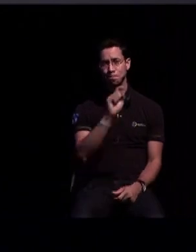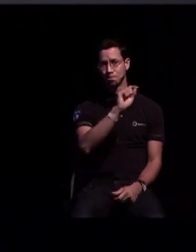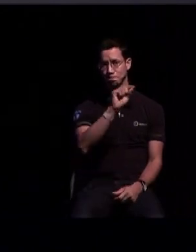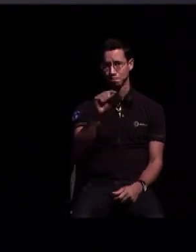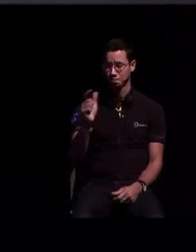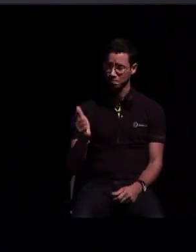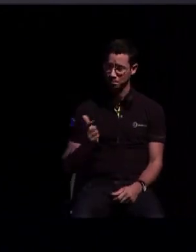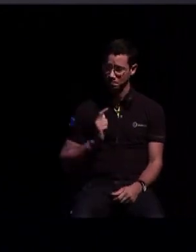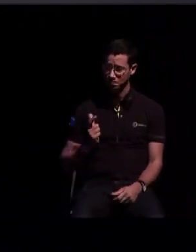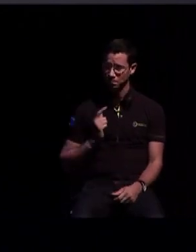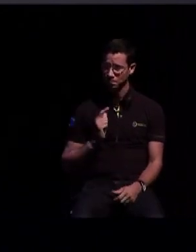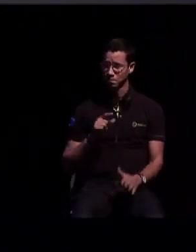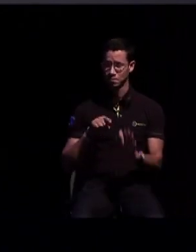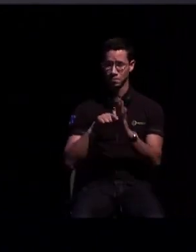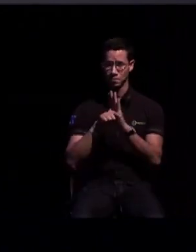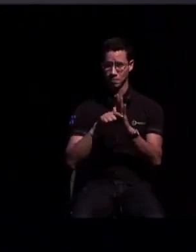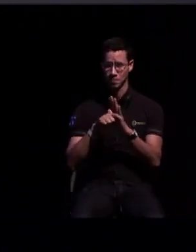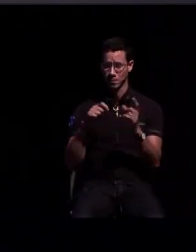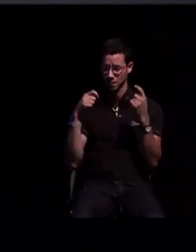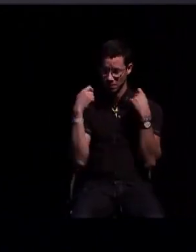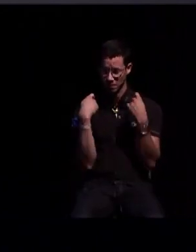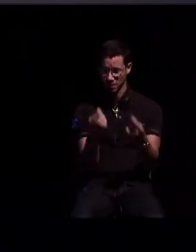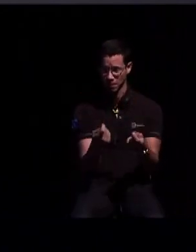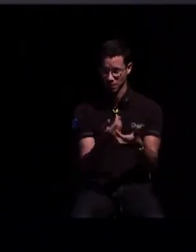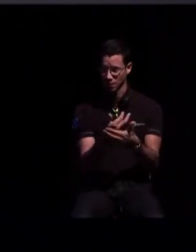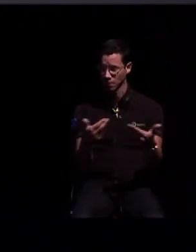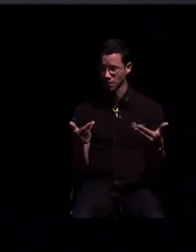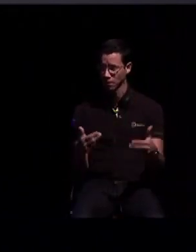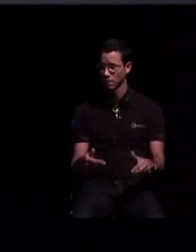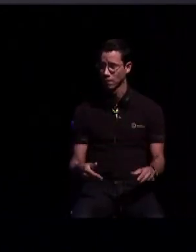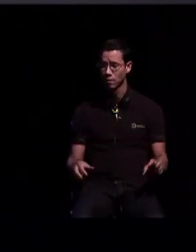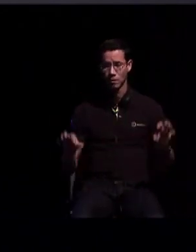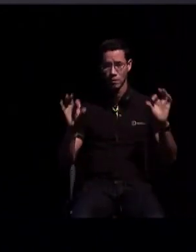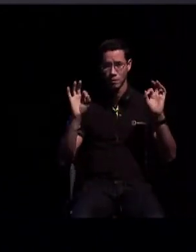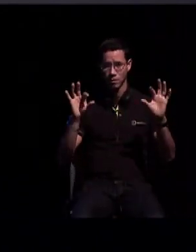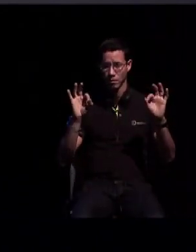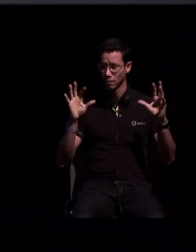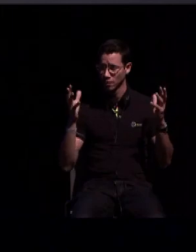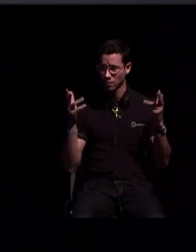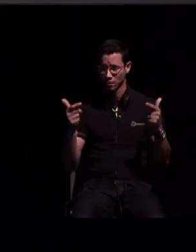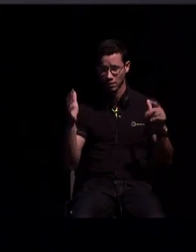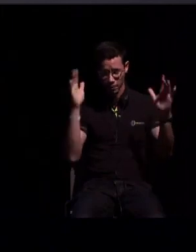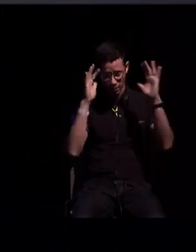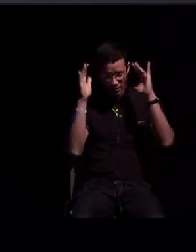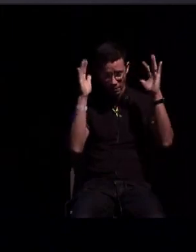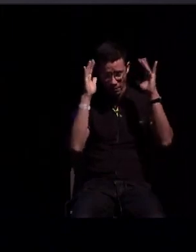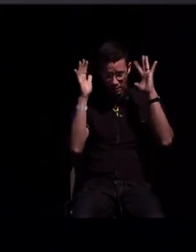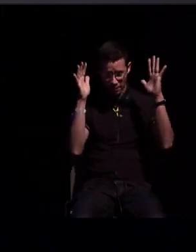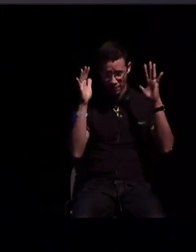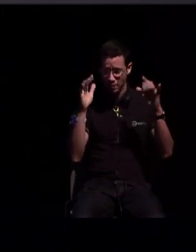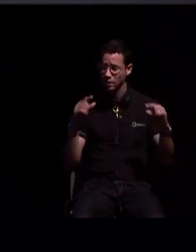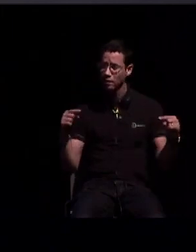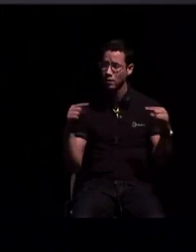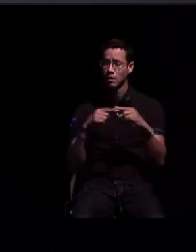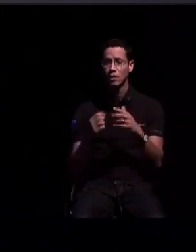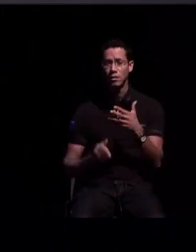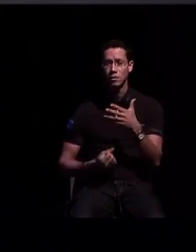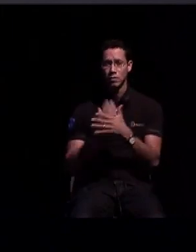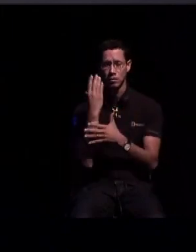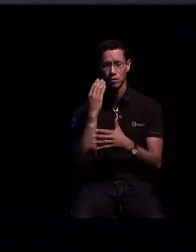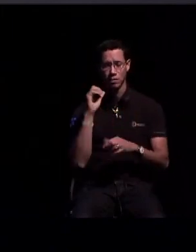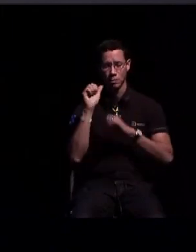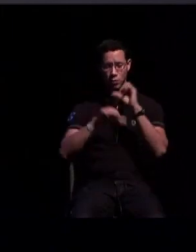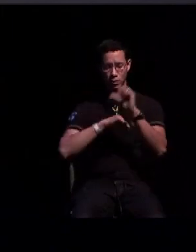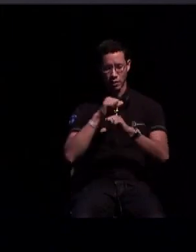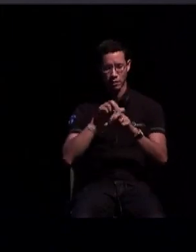tenha conferido essa coisa maravilhosa que é a capacidade de reflexão, porque ela significa invenção, mudança,